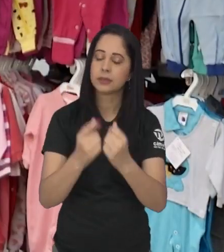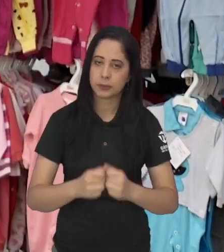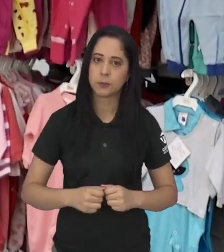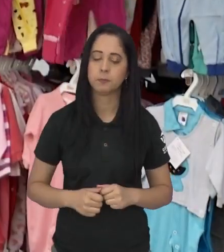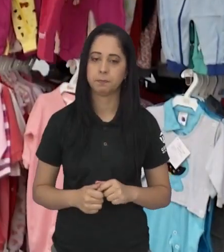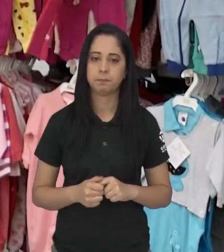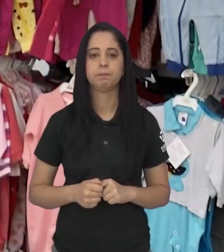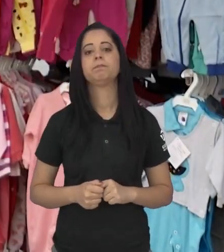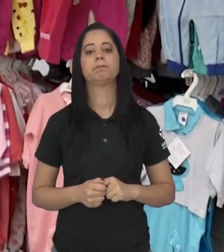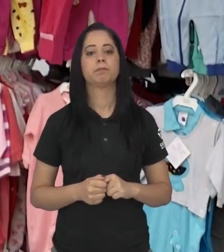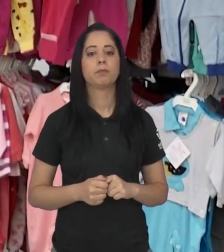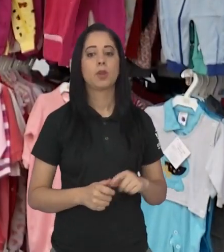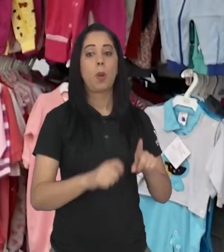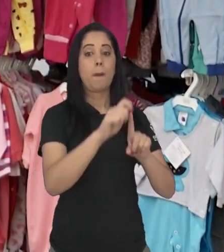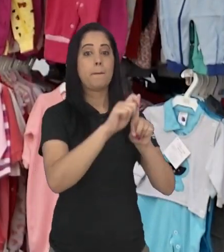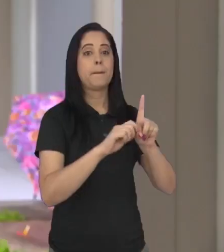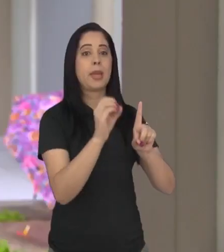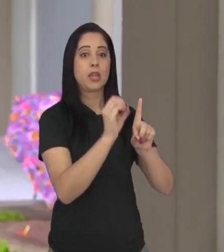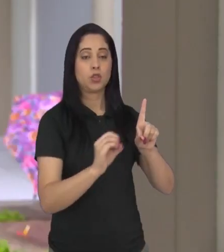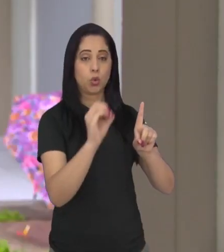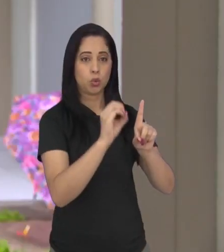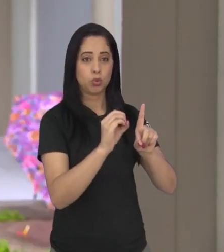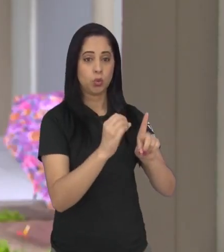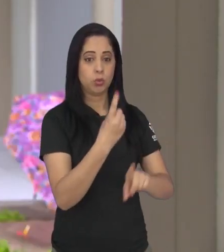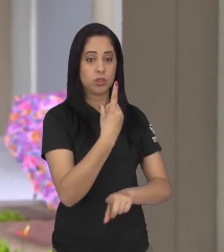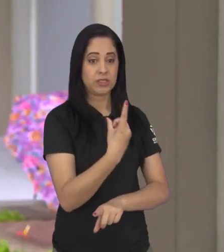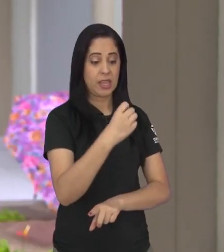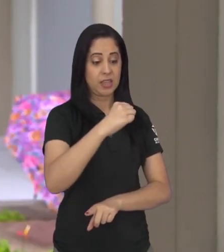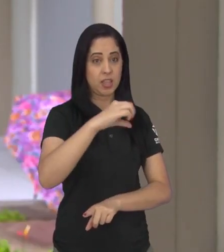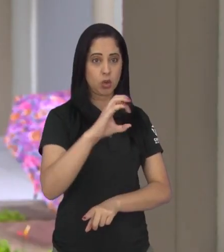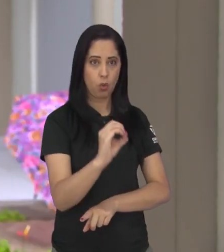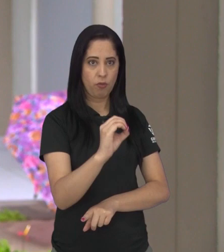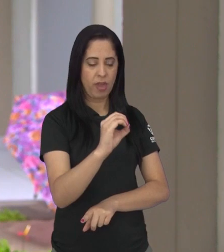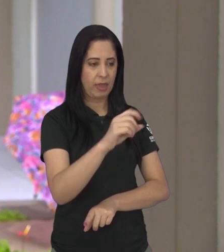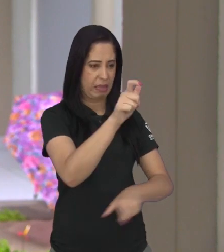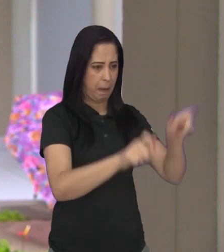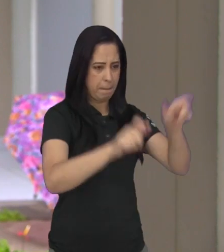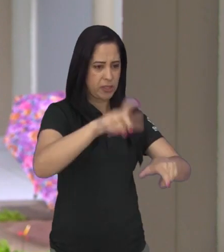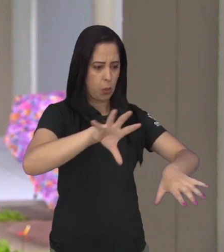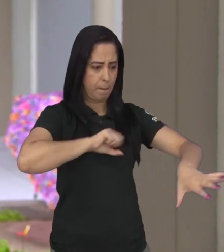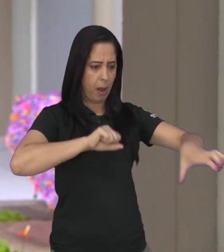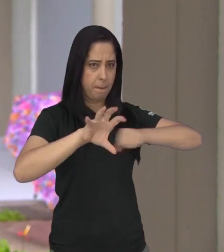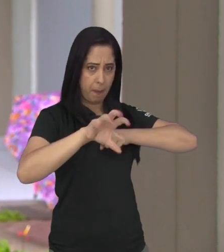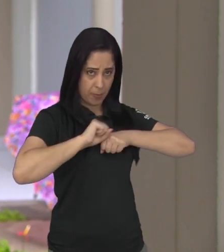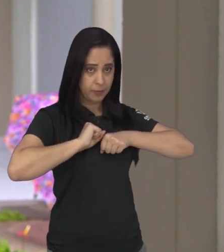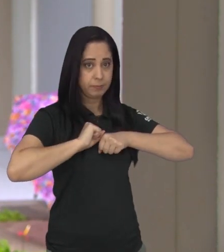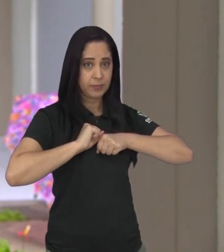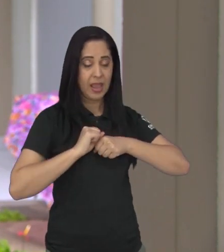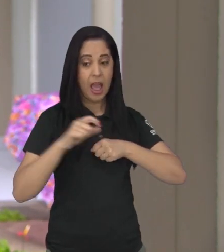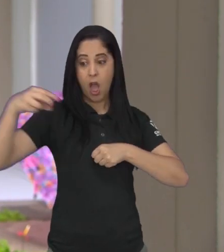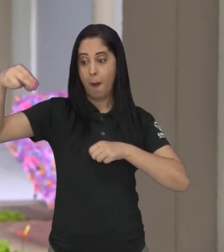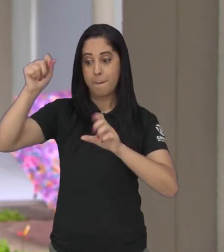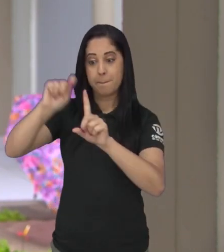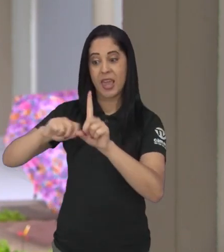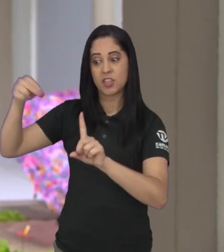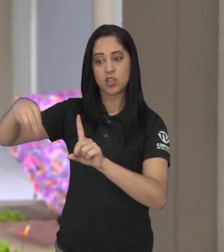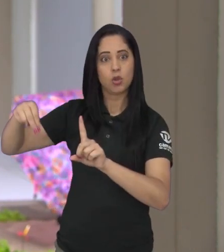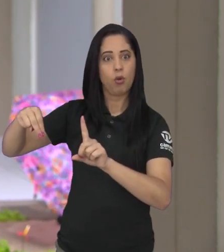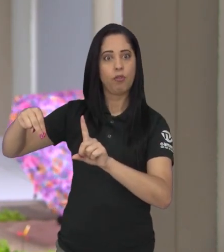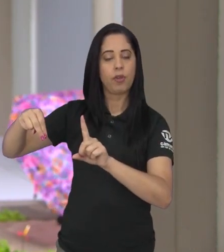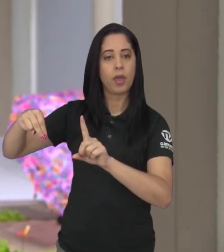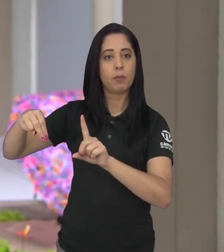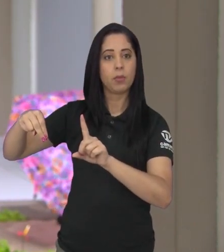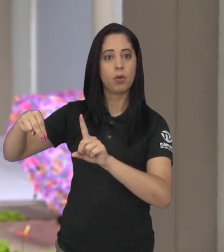um alerta para toda a população. Em outubro, nós tivemos 190 casos notificados para a vigilância epidemiológica de Covid.